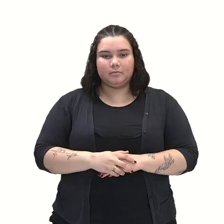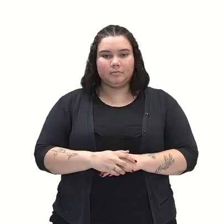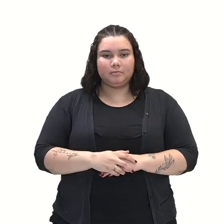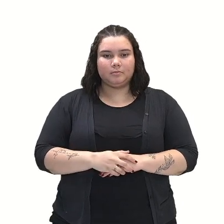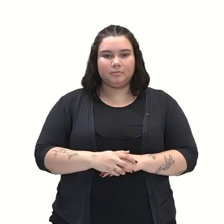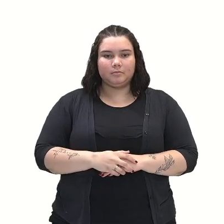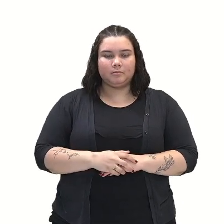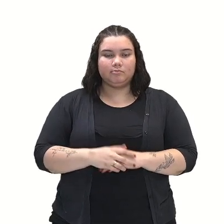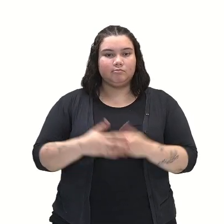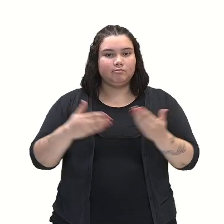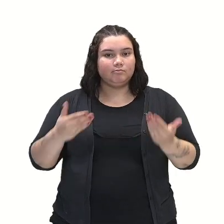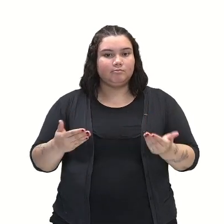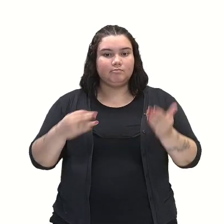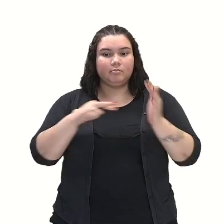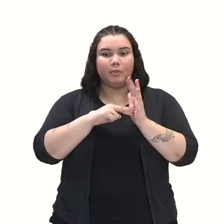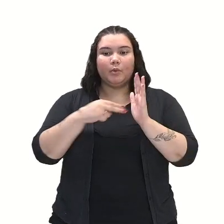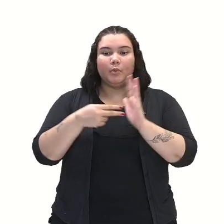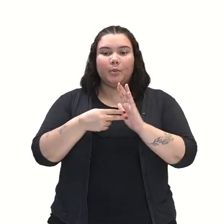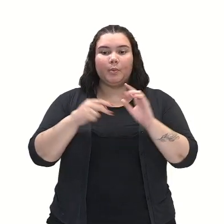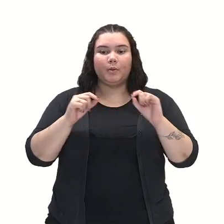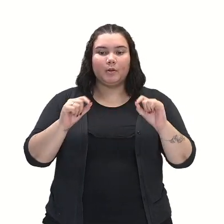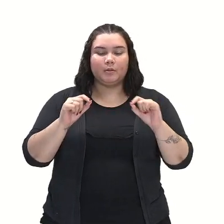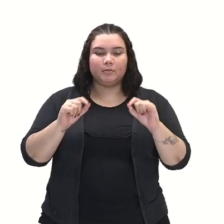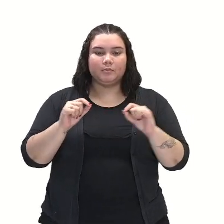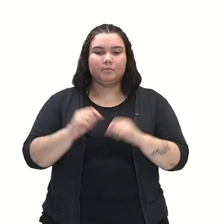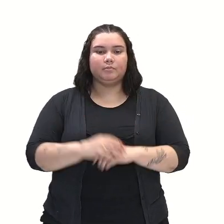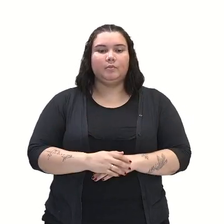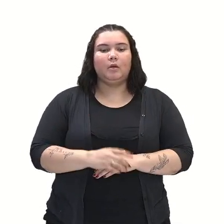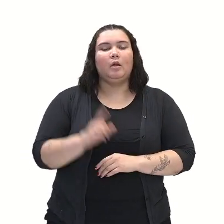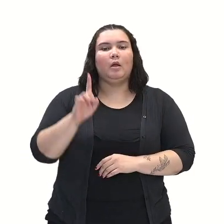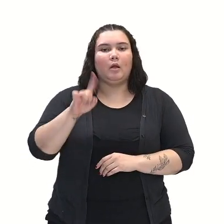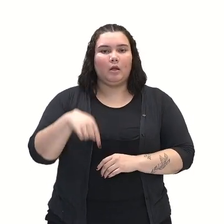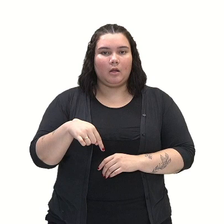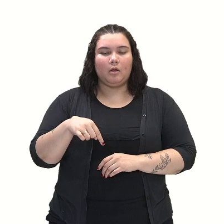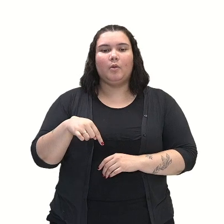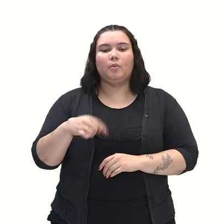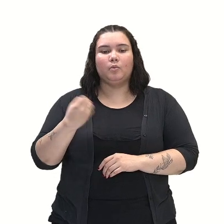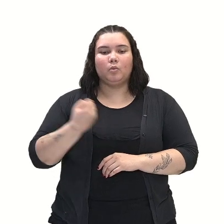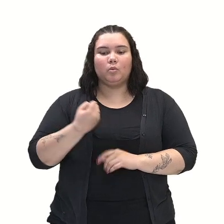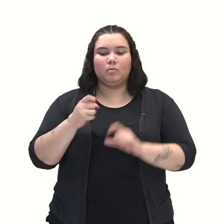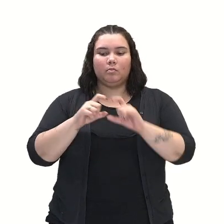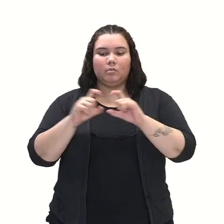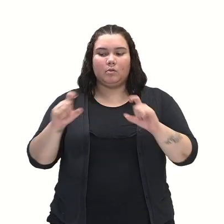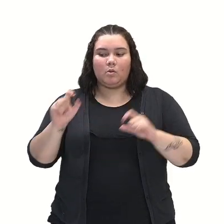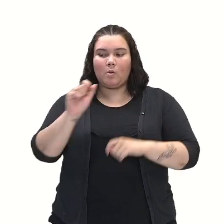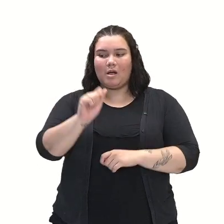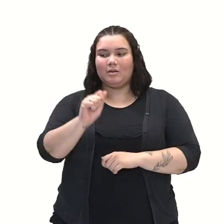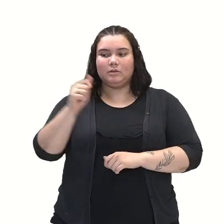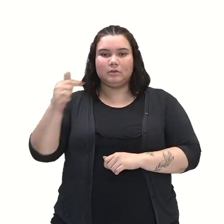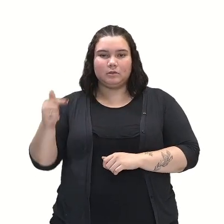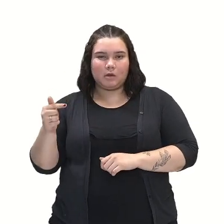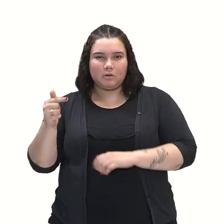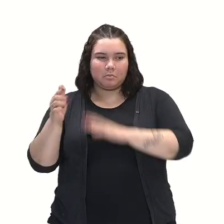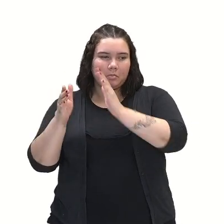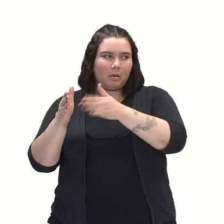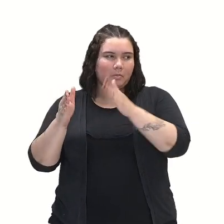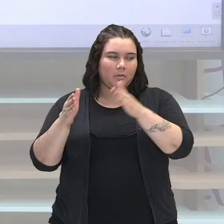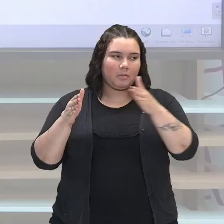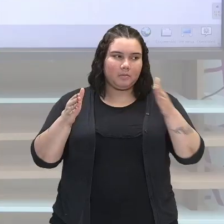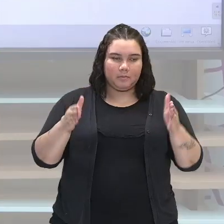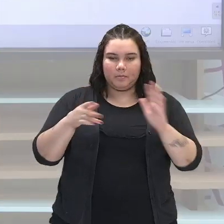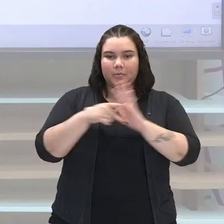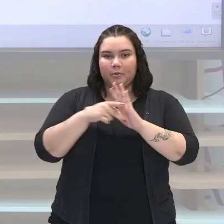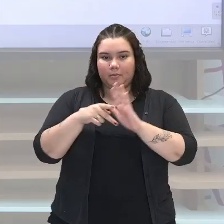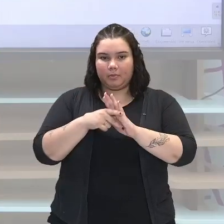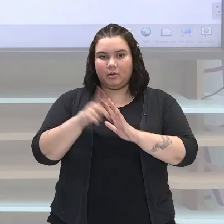Ou seja, esse é o valor do termo A7, tá? É o